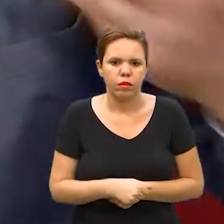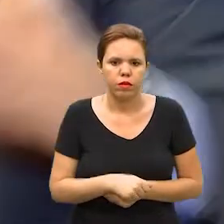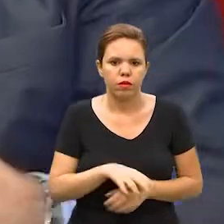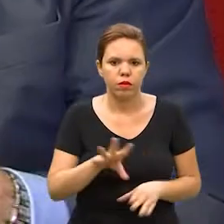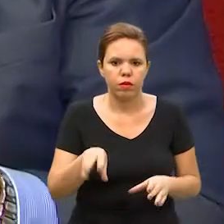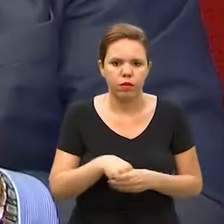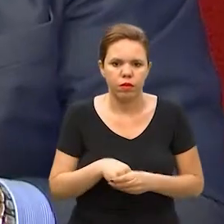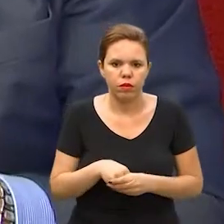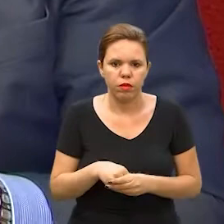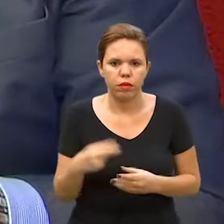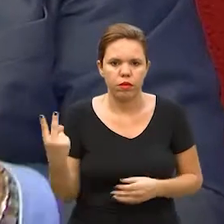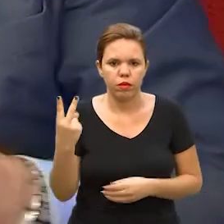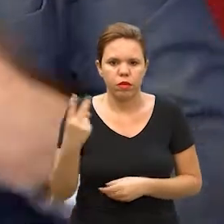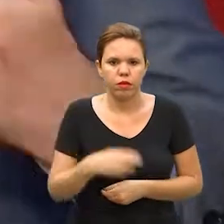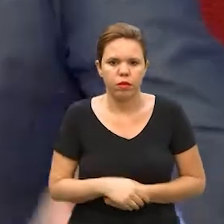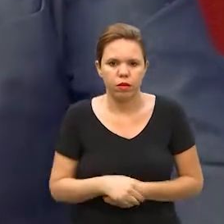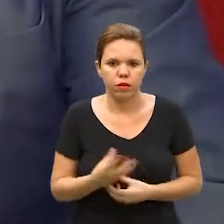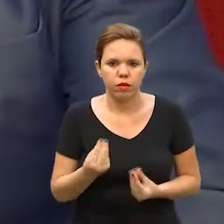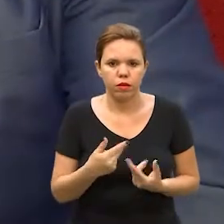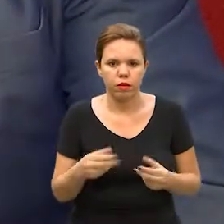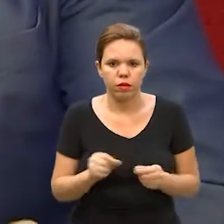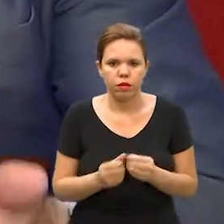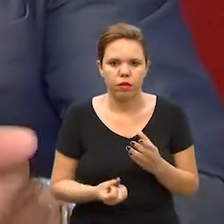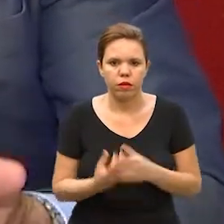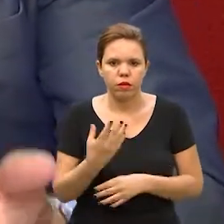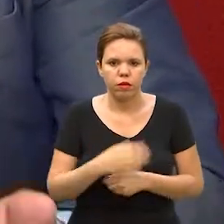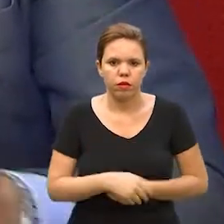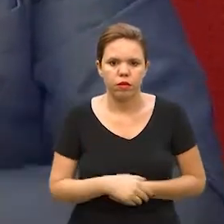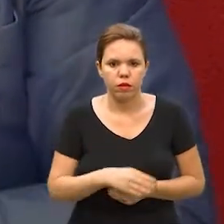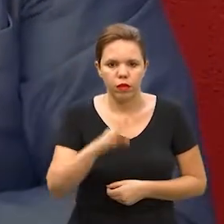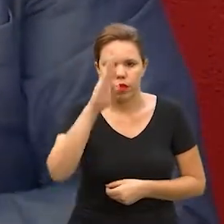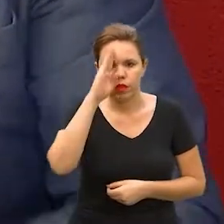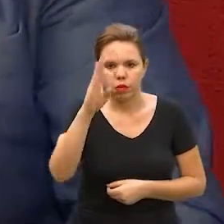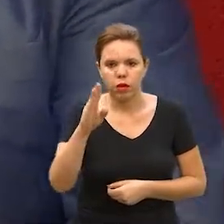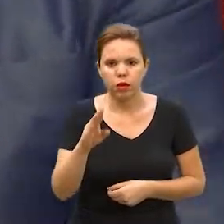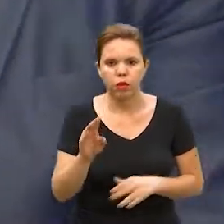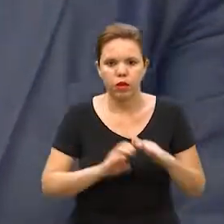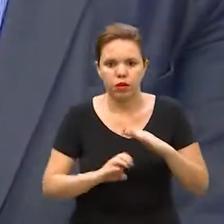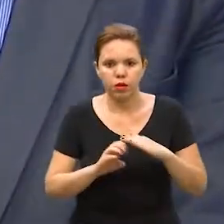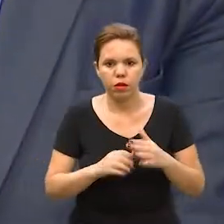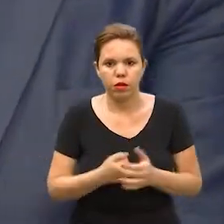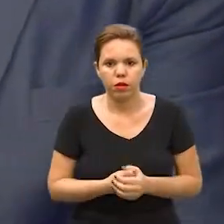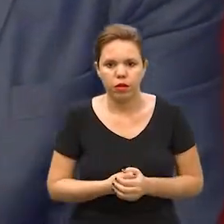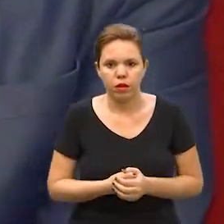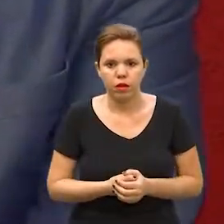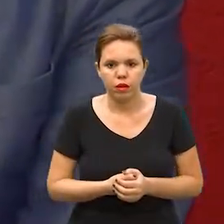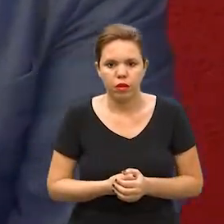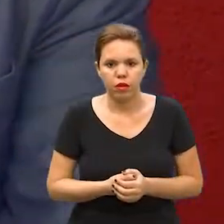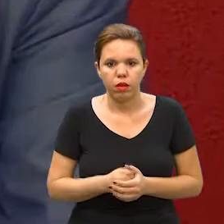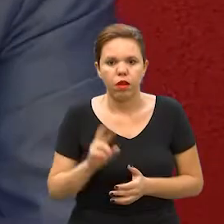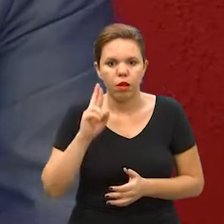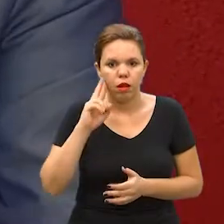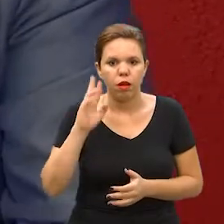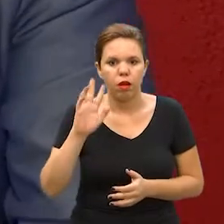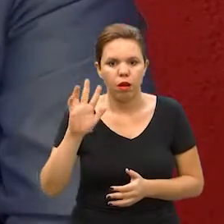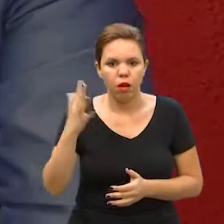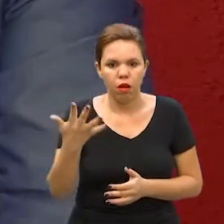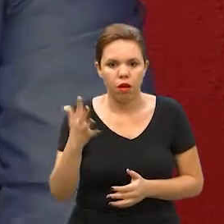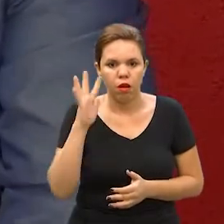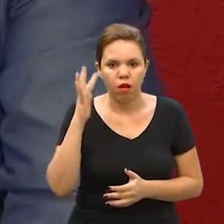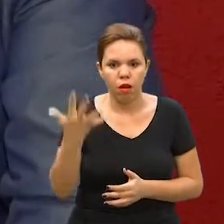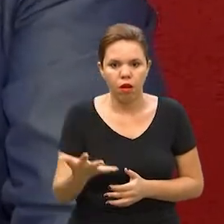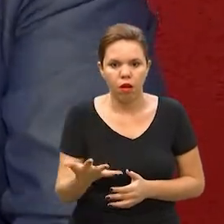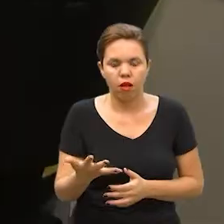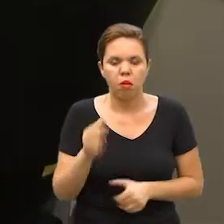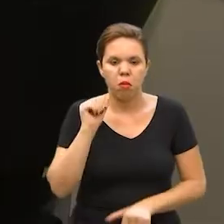agregar a si o valor de muitas coisas que ele cria, principalmente do ponto de vista de empresas, e essas empresas acabam resultando nisso que eu estou falando, né, de